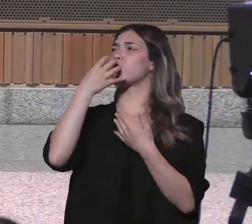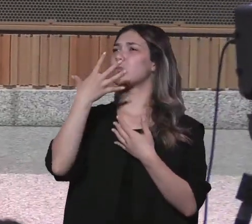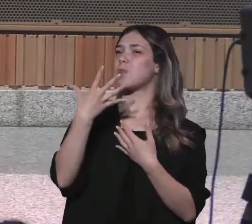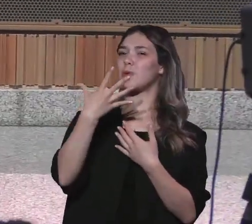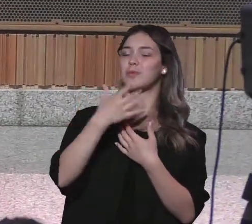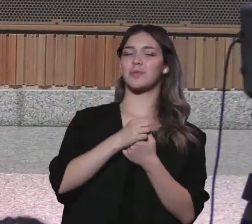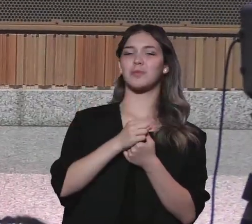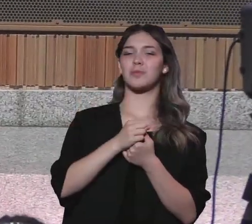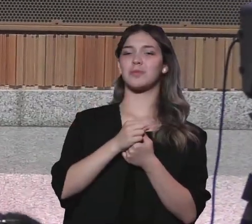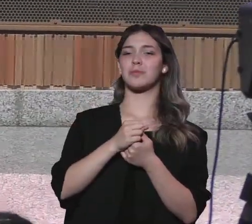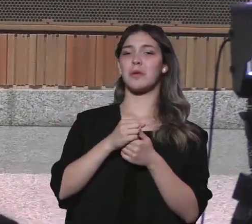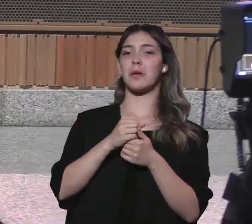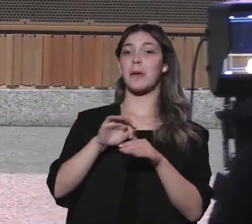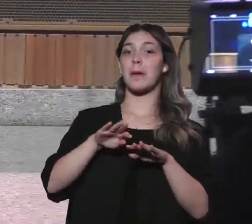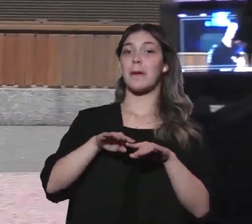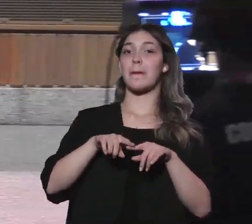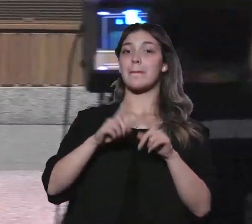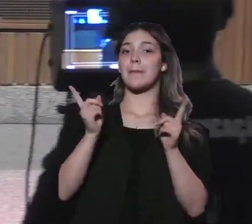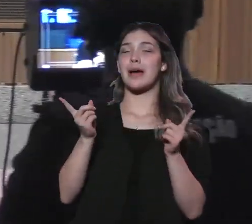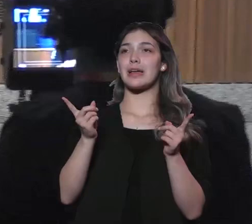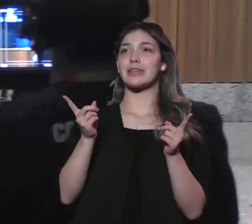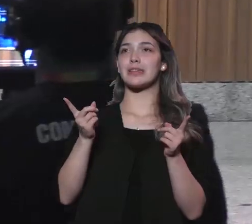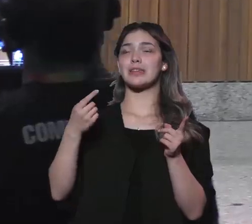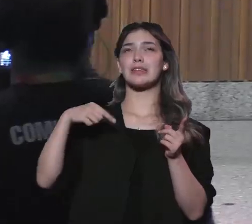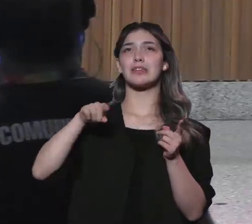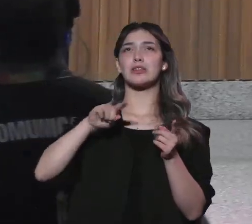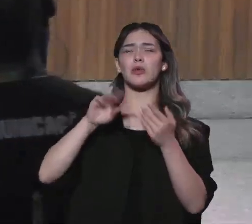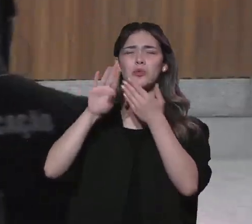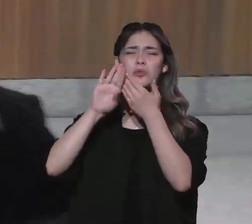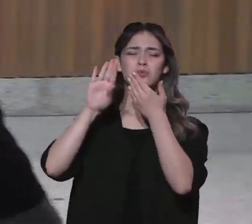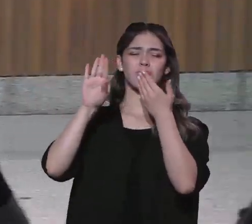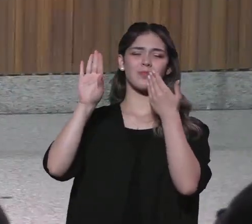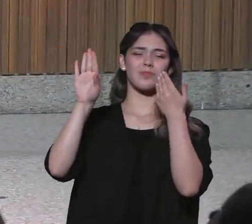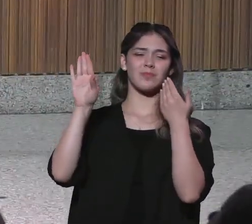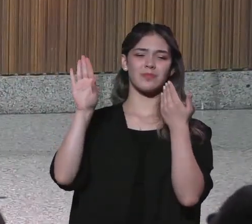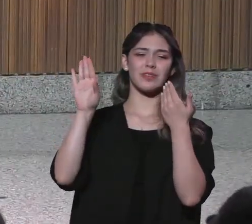e quando eu viro as costas sobra a morte, tudo que há de mal.